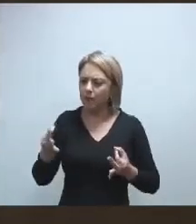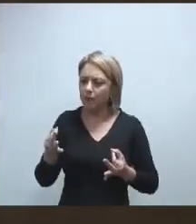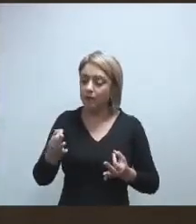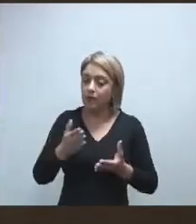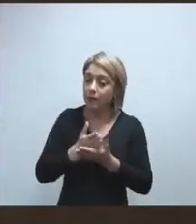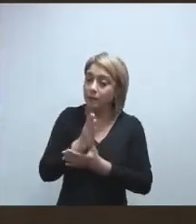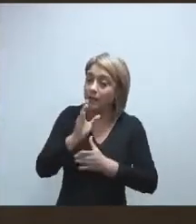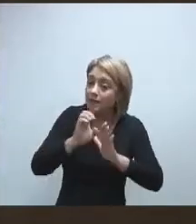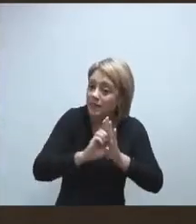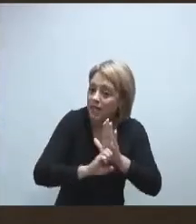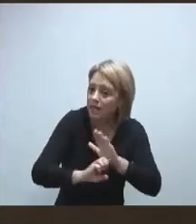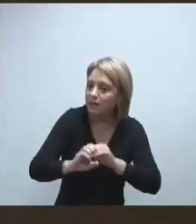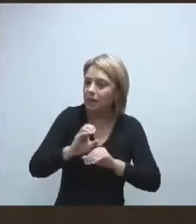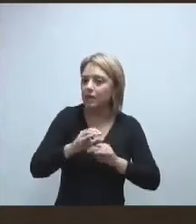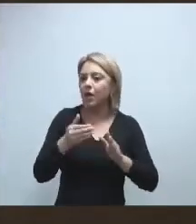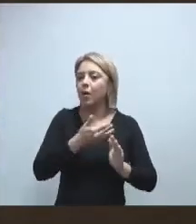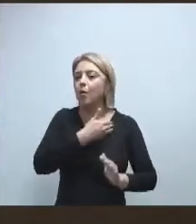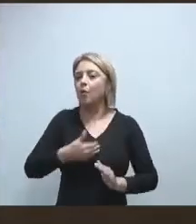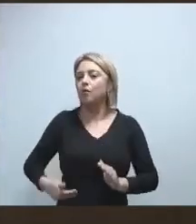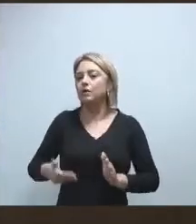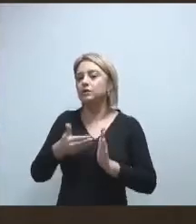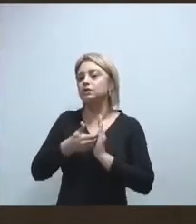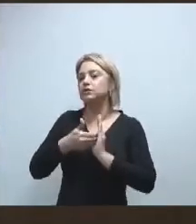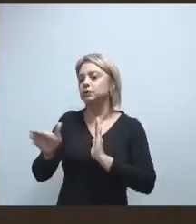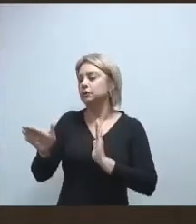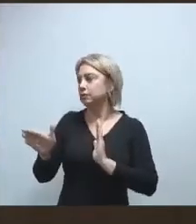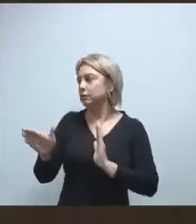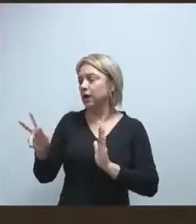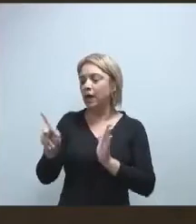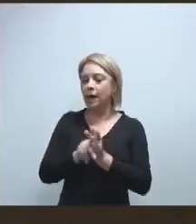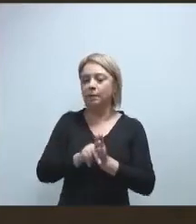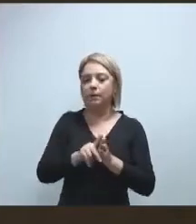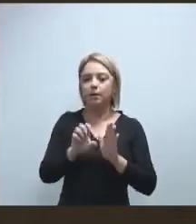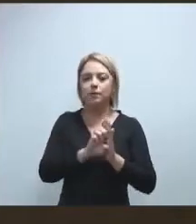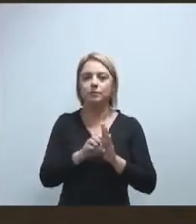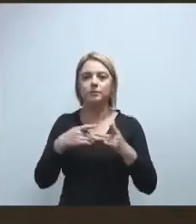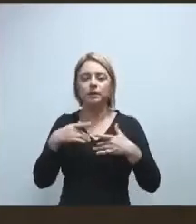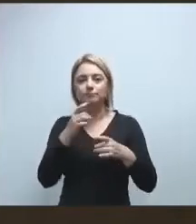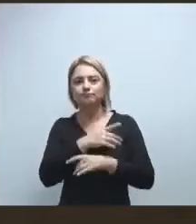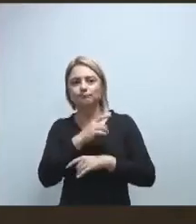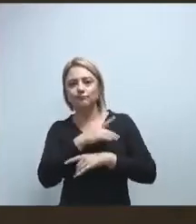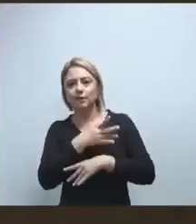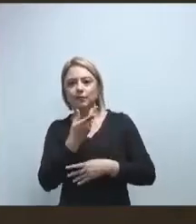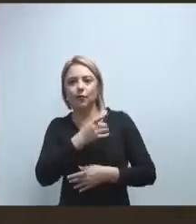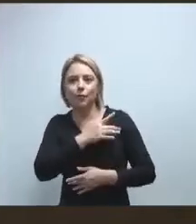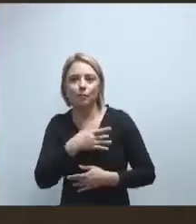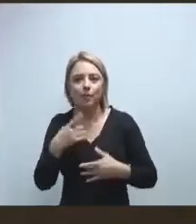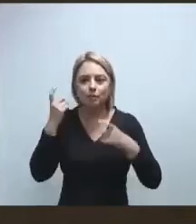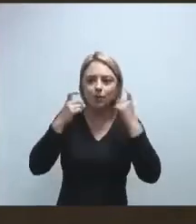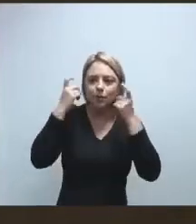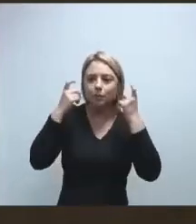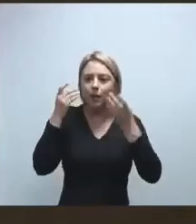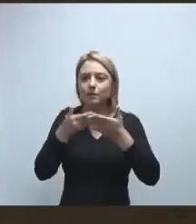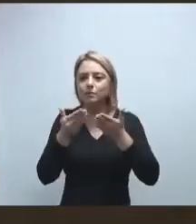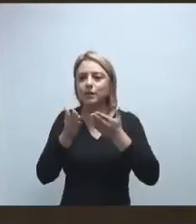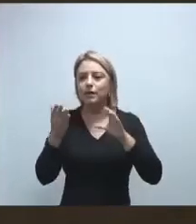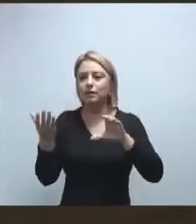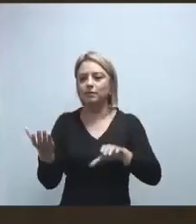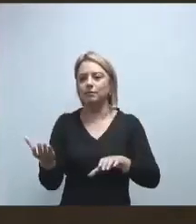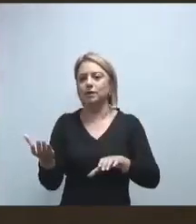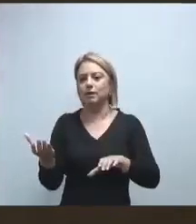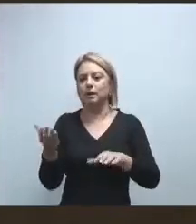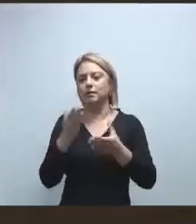emenda o governo retirou a sua própria emenda com receio que perder perder no plenário a